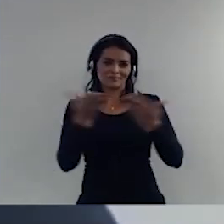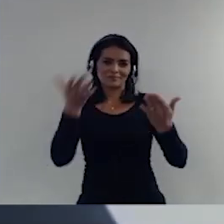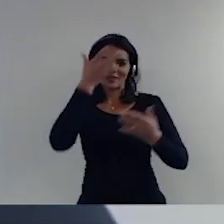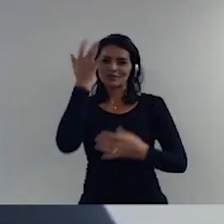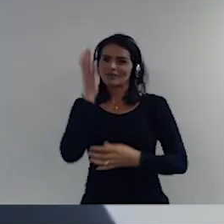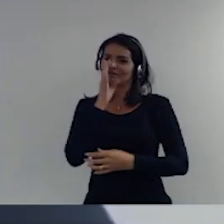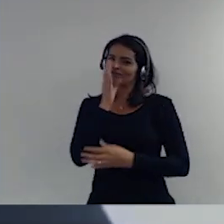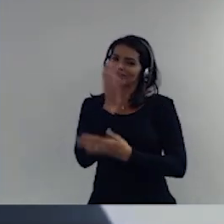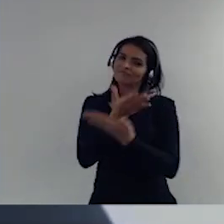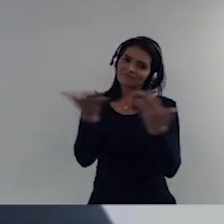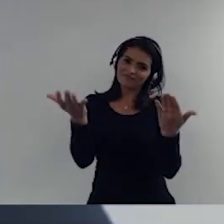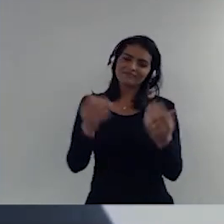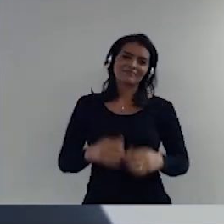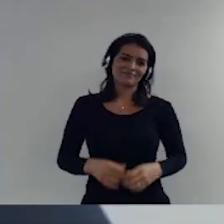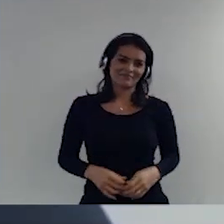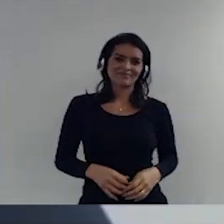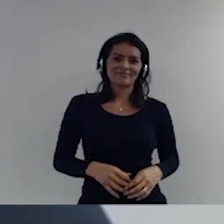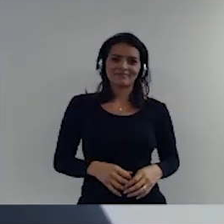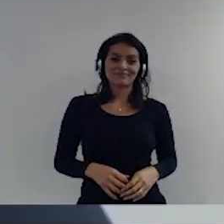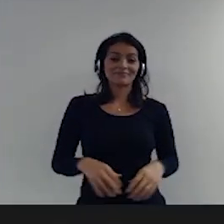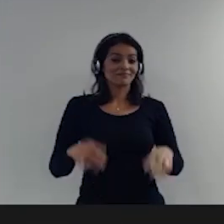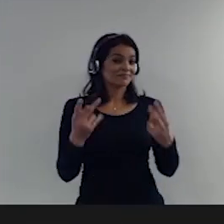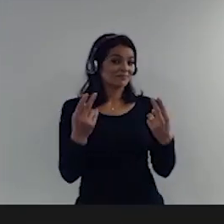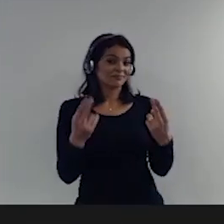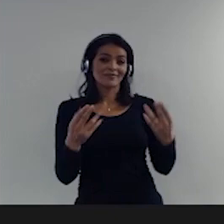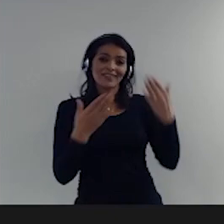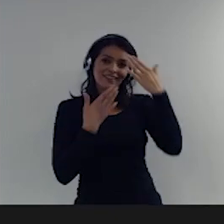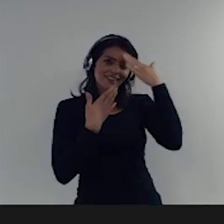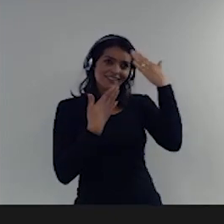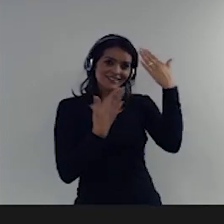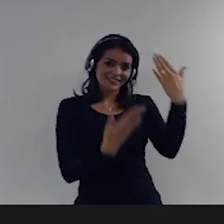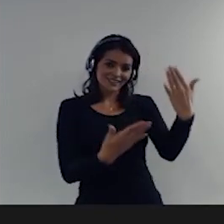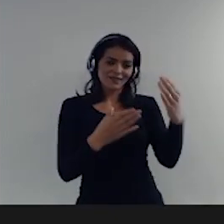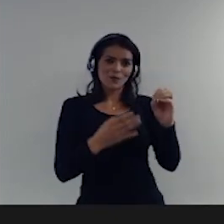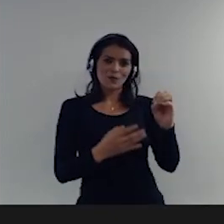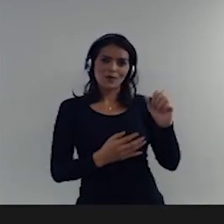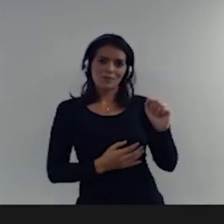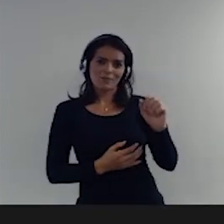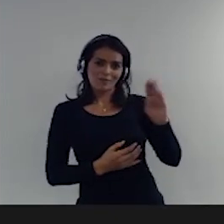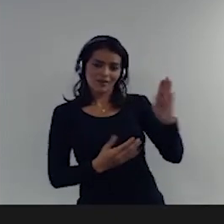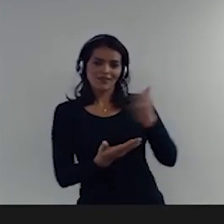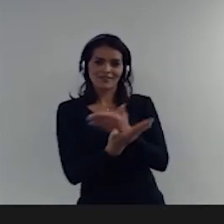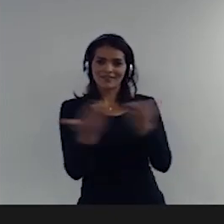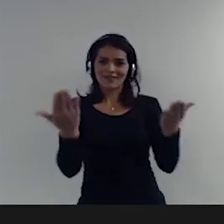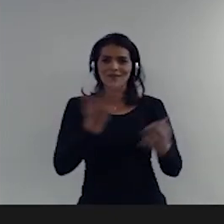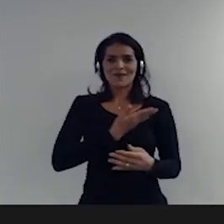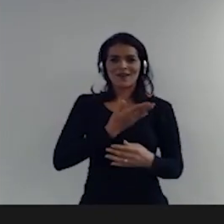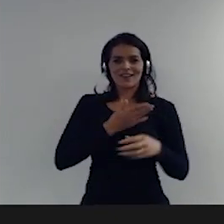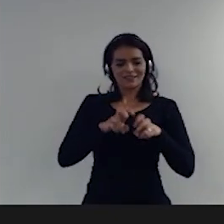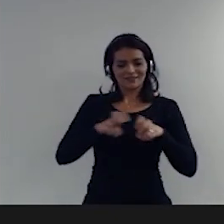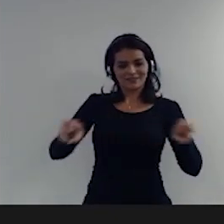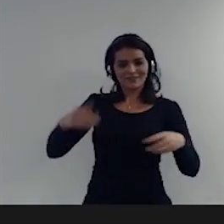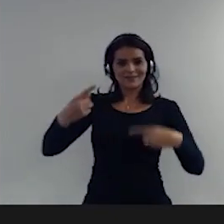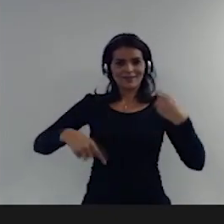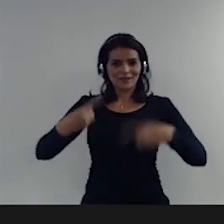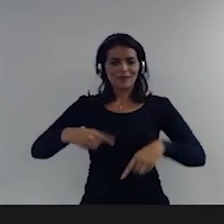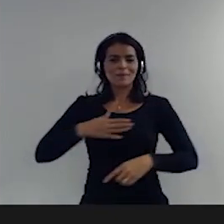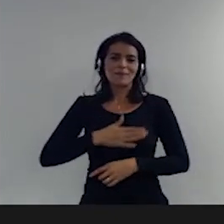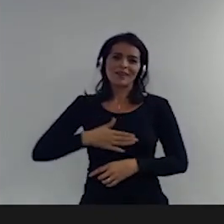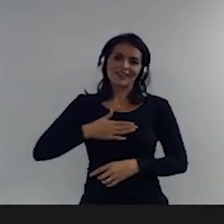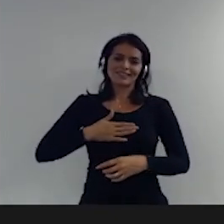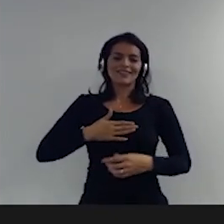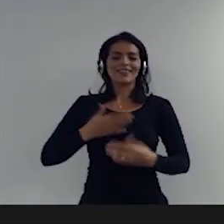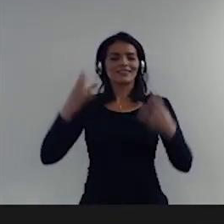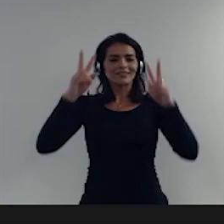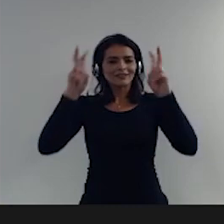admiro. Eu também queria agradecer, né, ao OAB e a todos os colegas dessa mesa, um prazer muito grande trabalhar